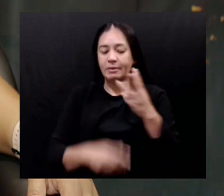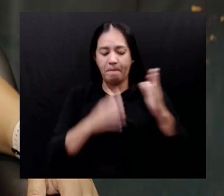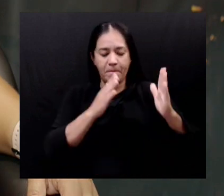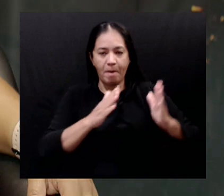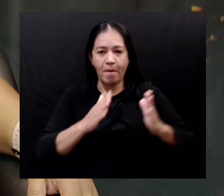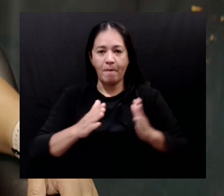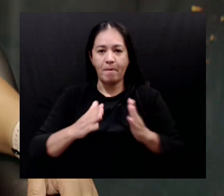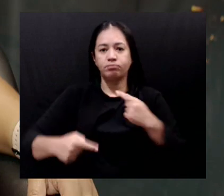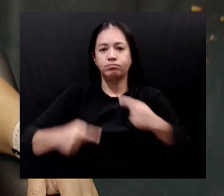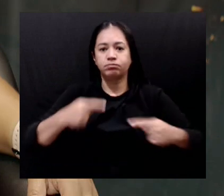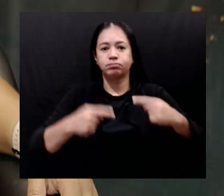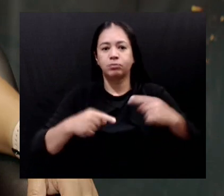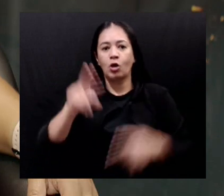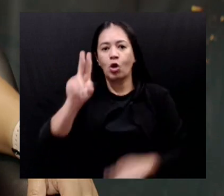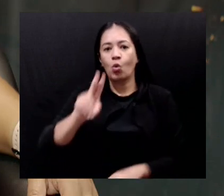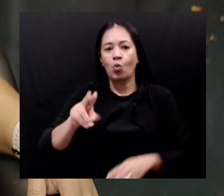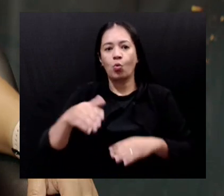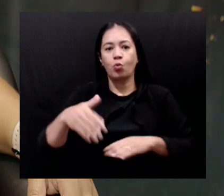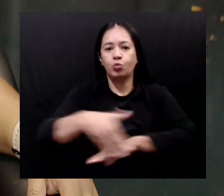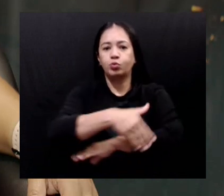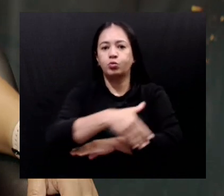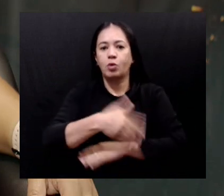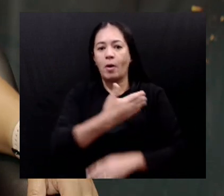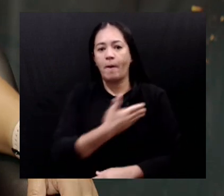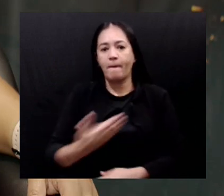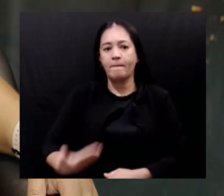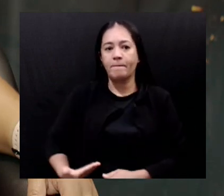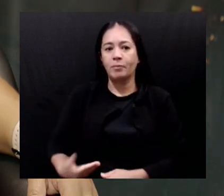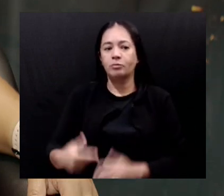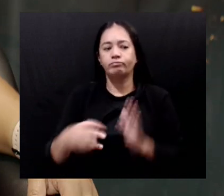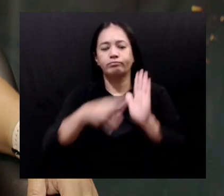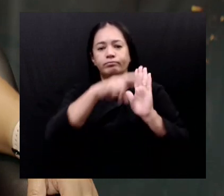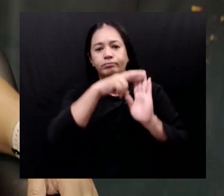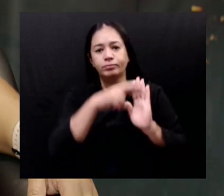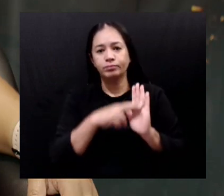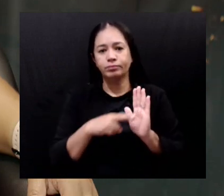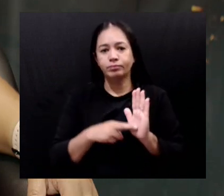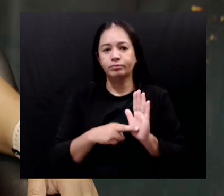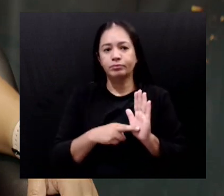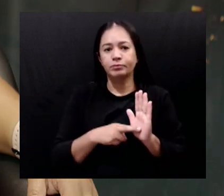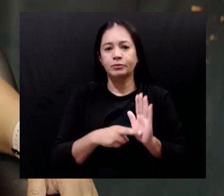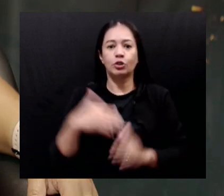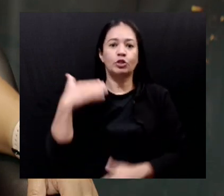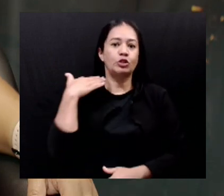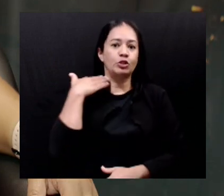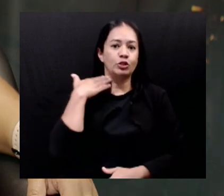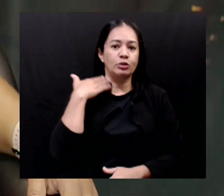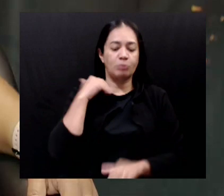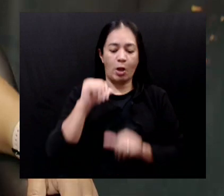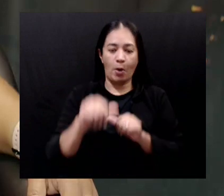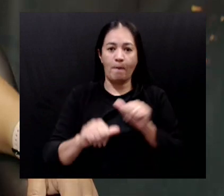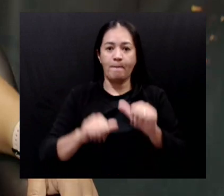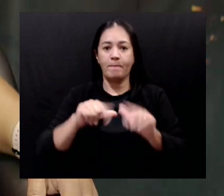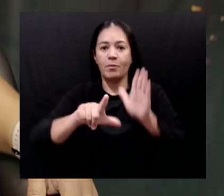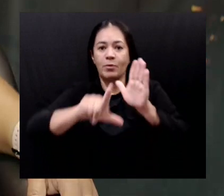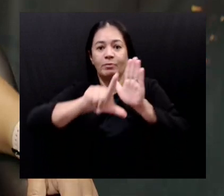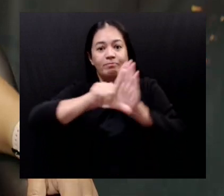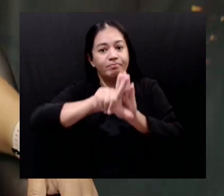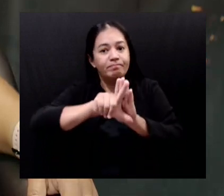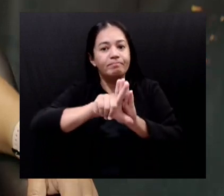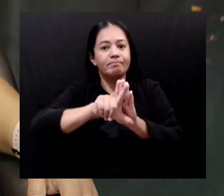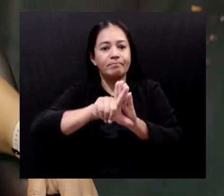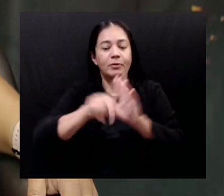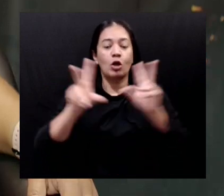vias públicas municipais, normas para funcionamento de bancos e mudança na legislação sobre o uso do